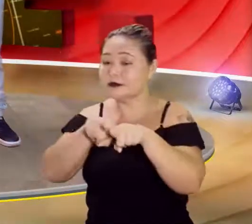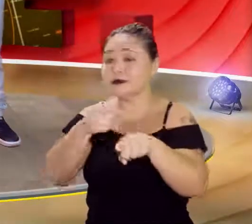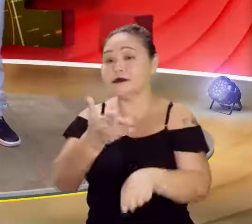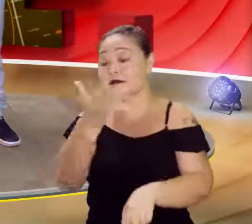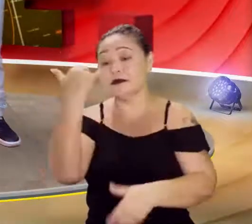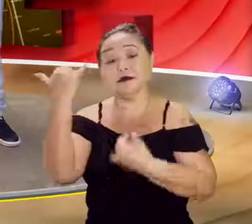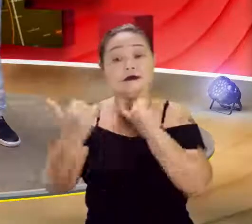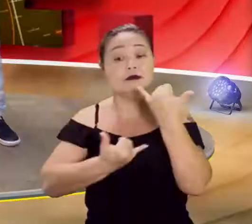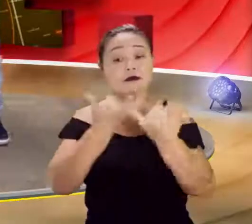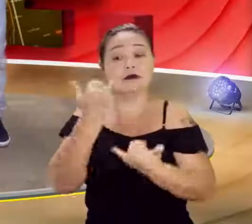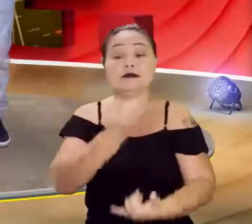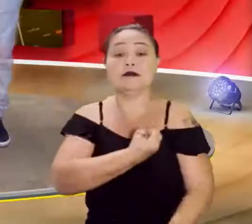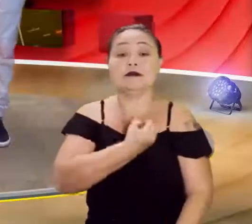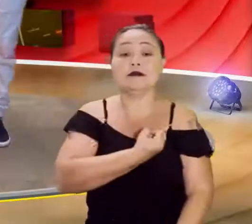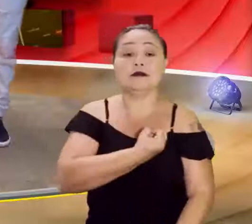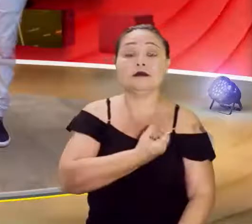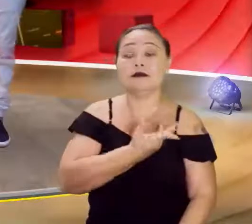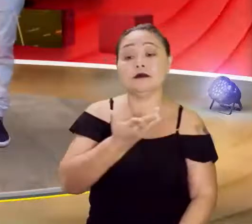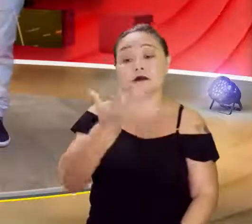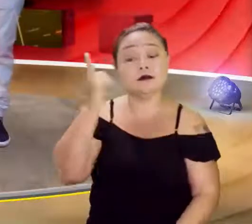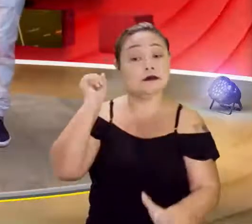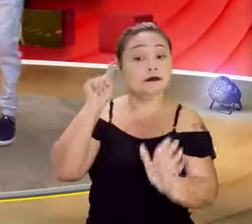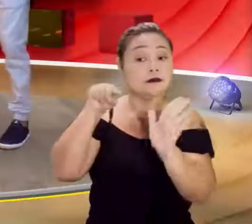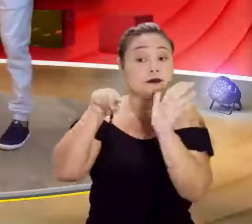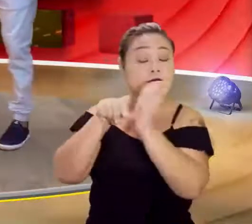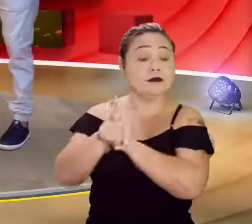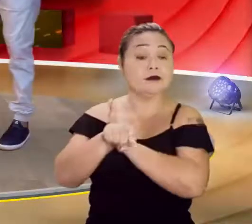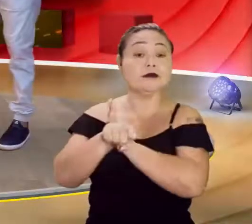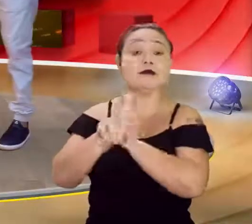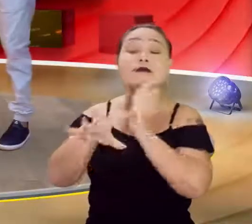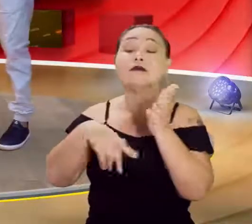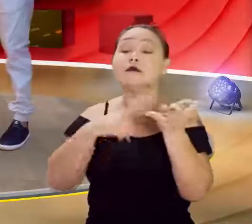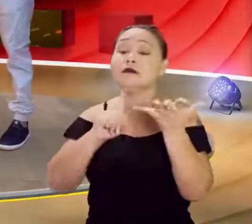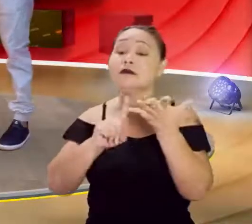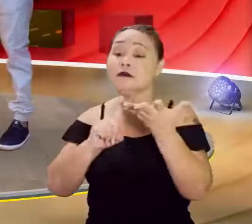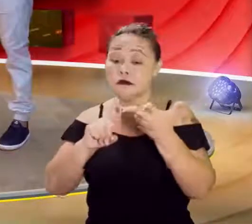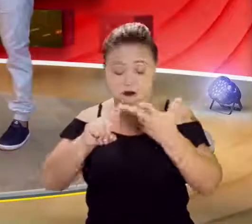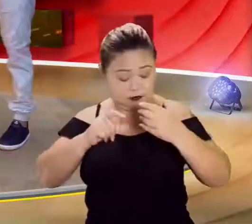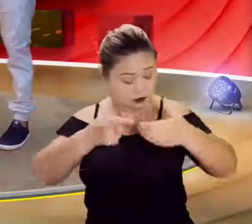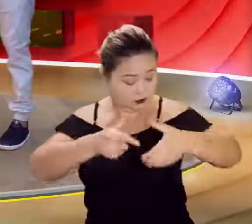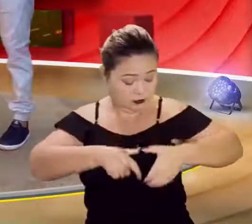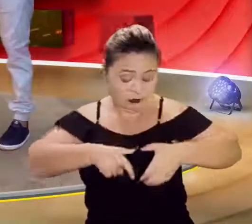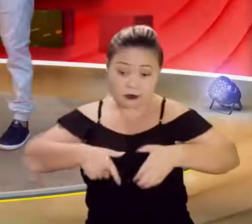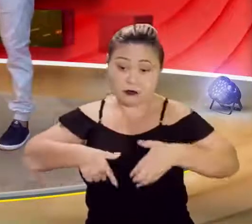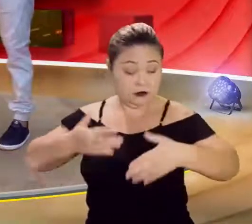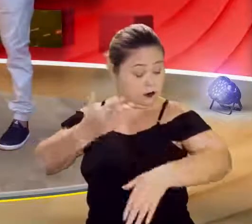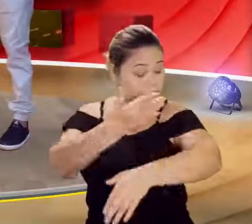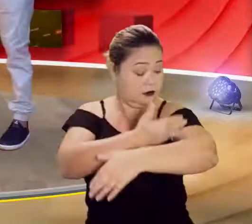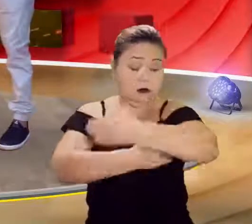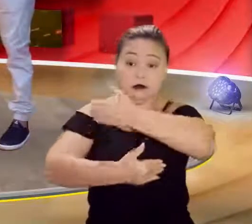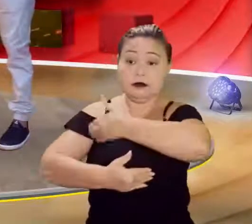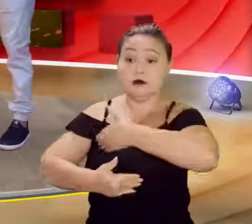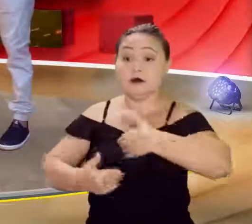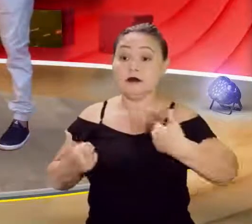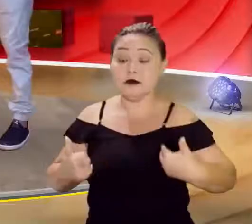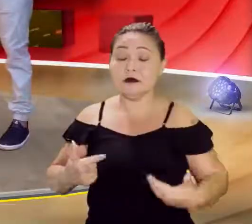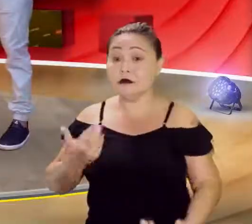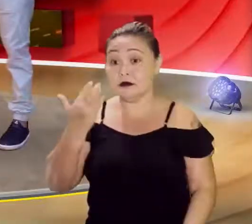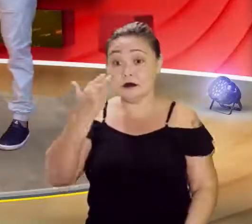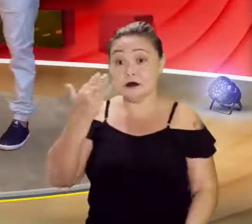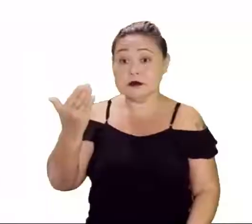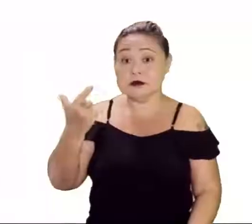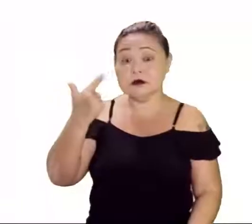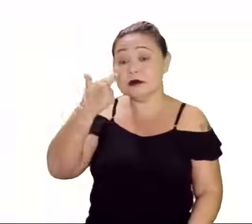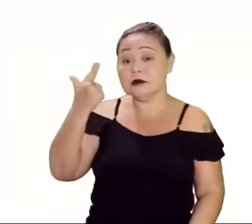lá no Brincando com os Números. E a pergunta era... Quantos buracos tem na camiseta? Né? Vai lá,